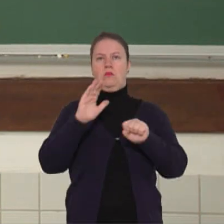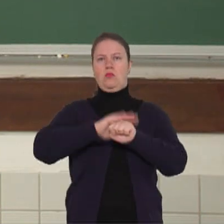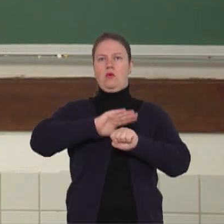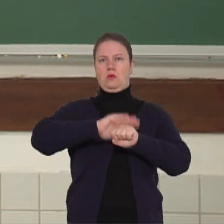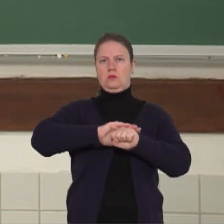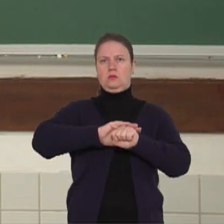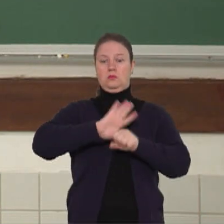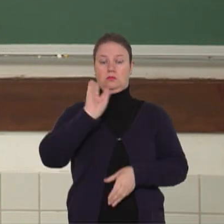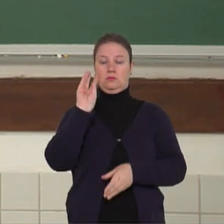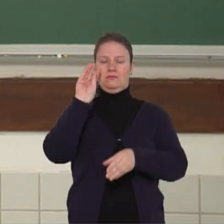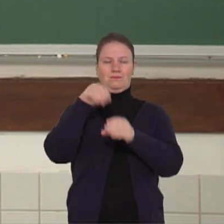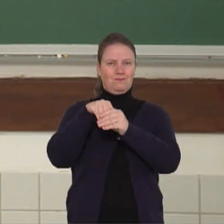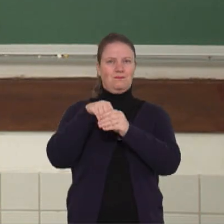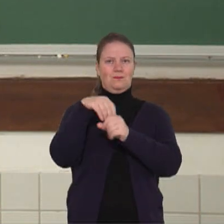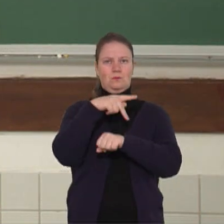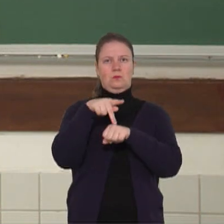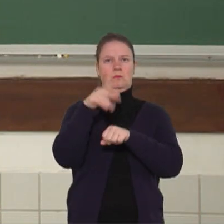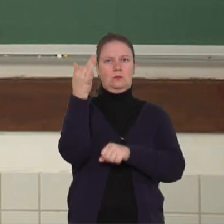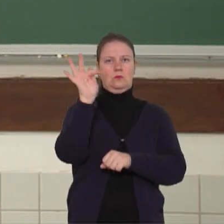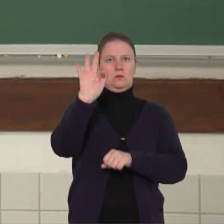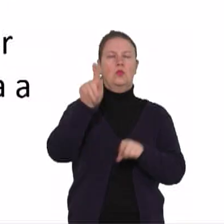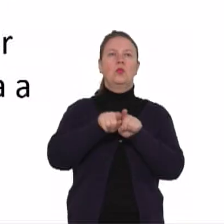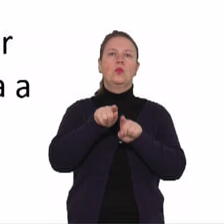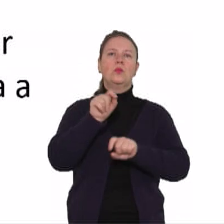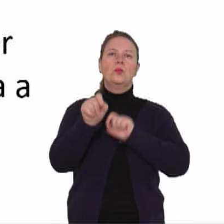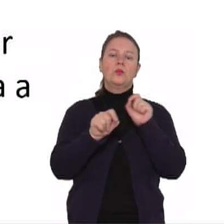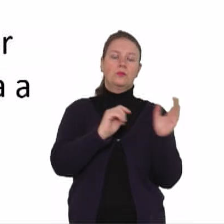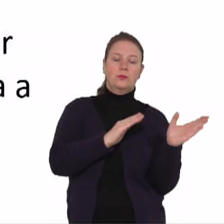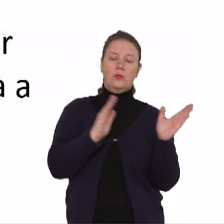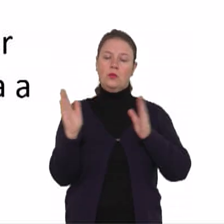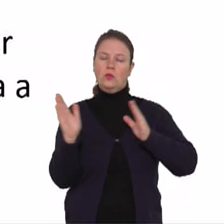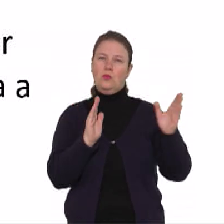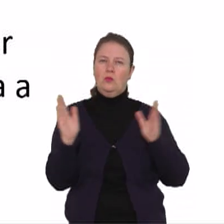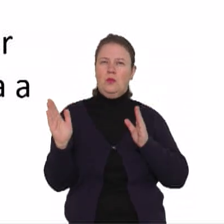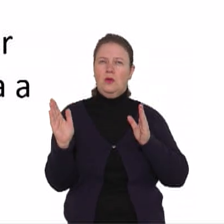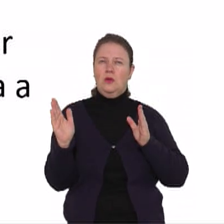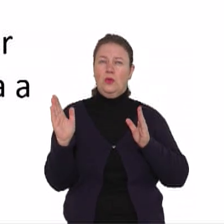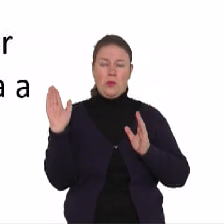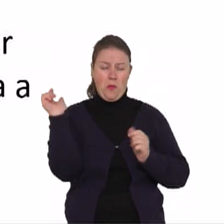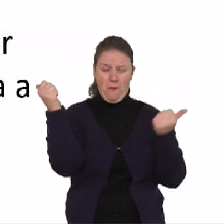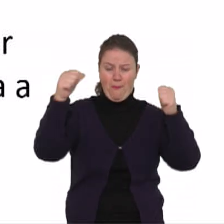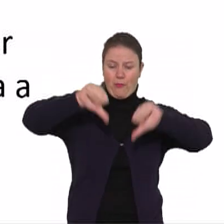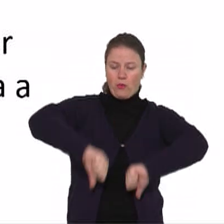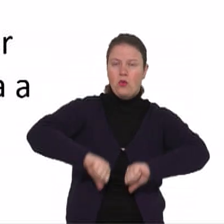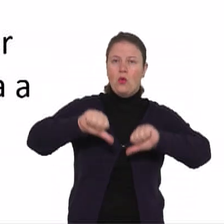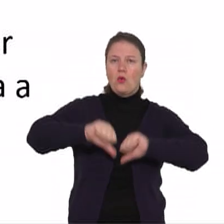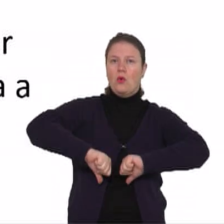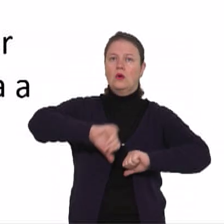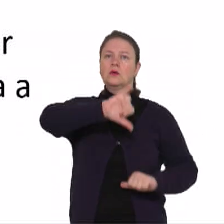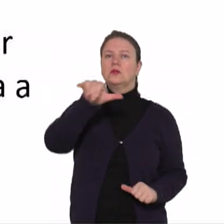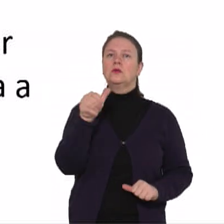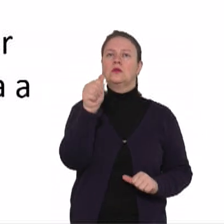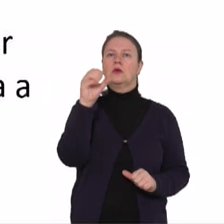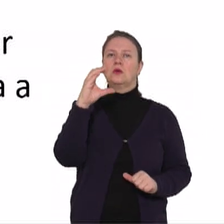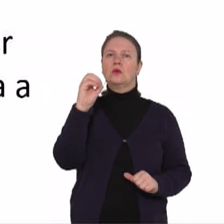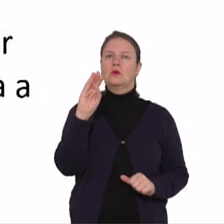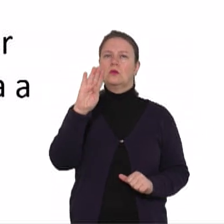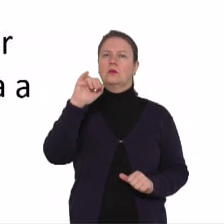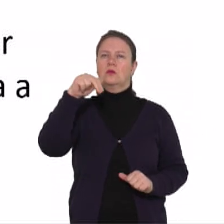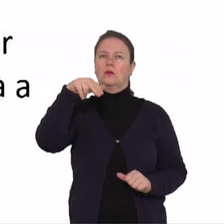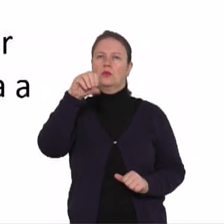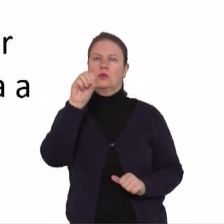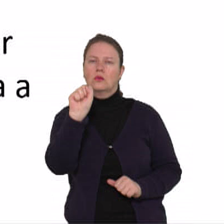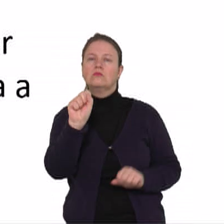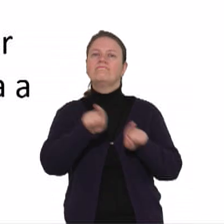Napoleão dentro da França. Então, depois do período do terror, os jacobinos, que eram um dos partidos políticos existentes na